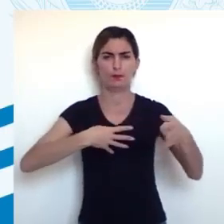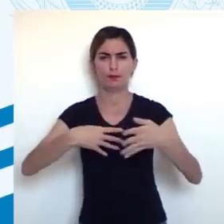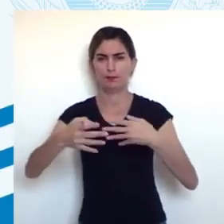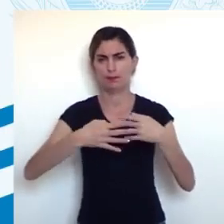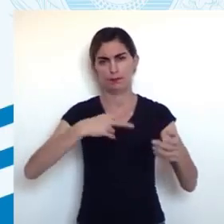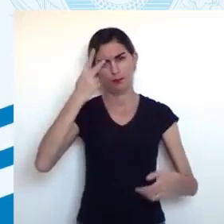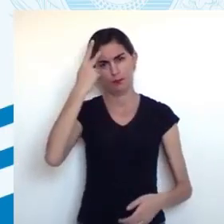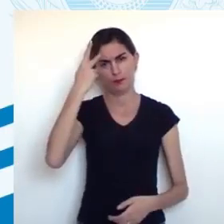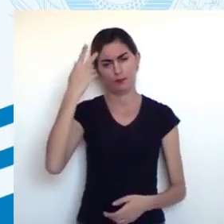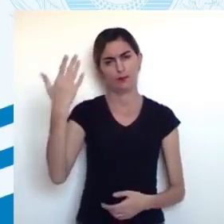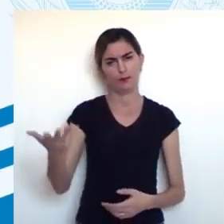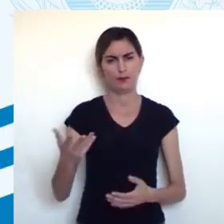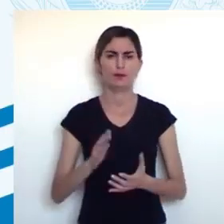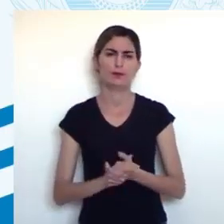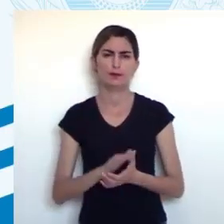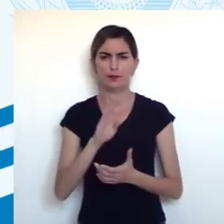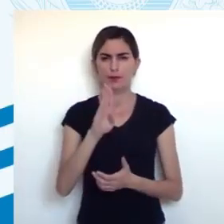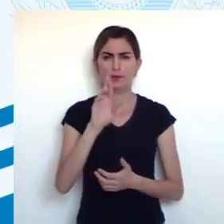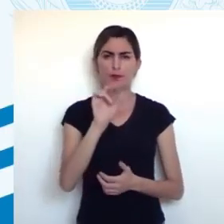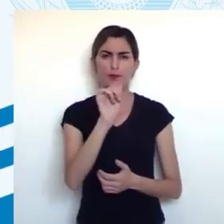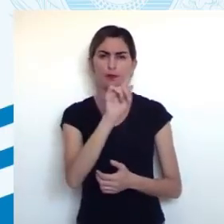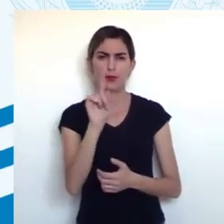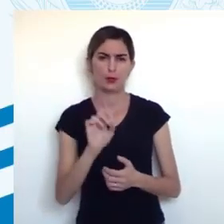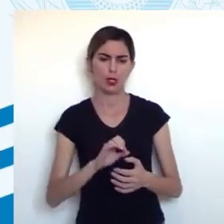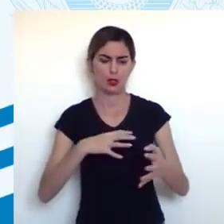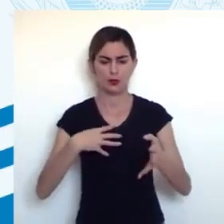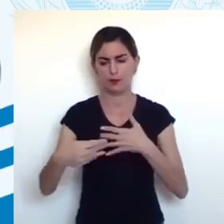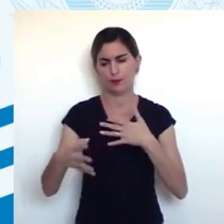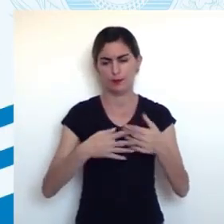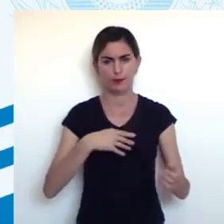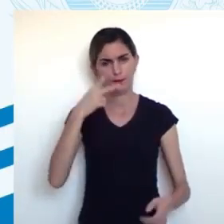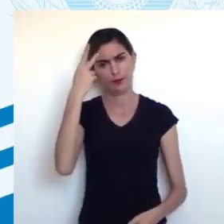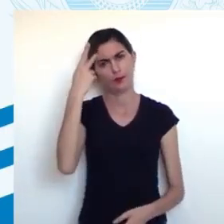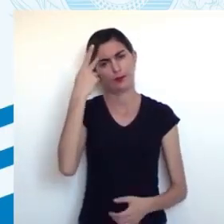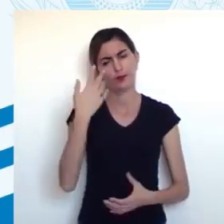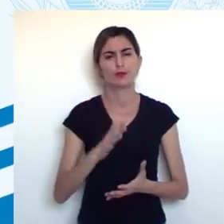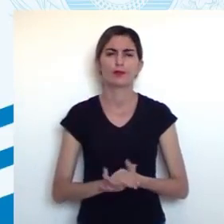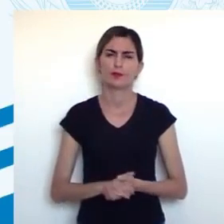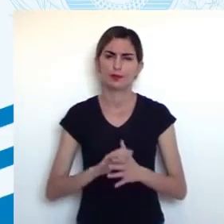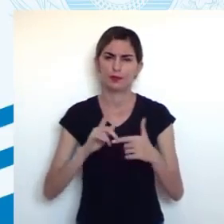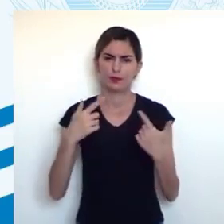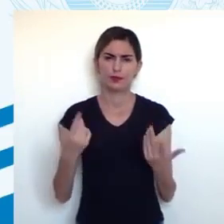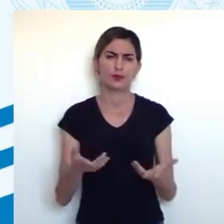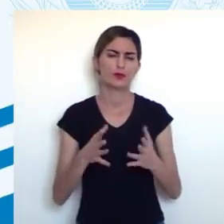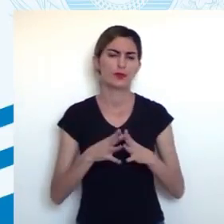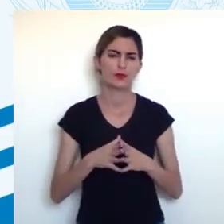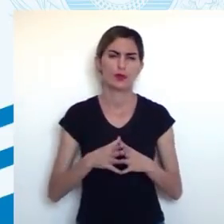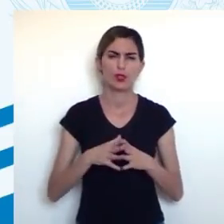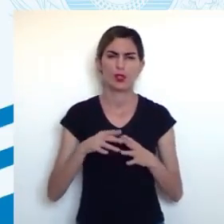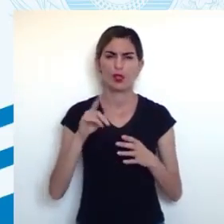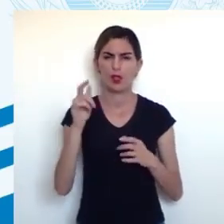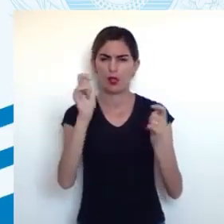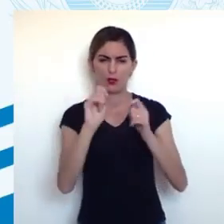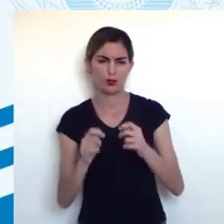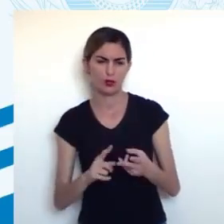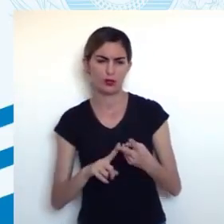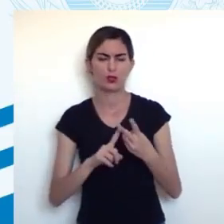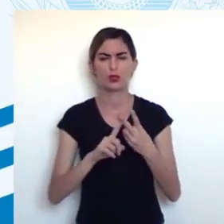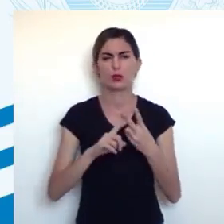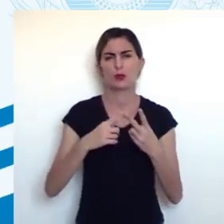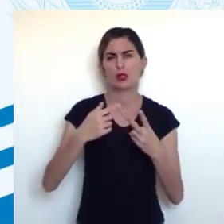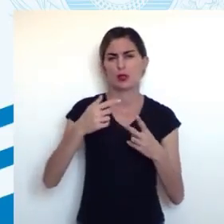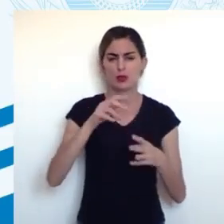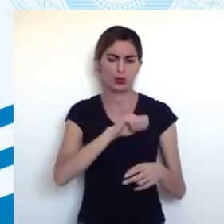chamado José Martinez. Então esse operário, anarquista, né, esse